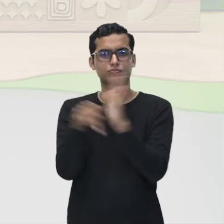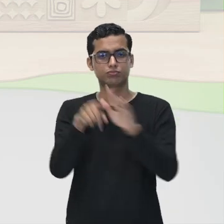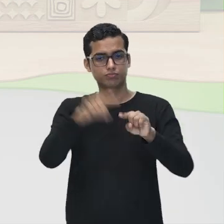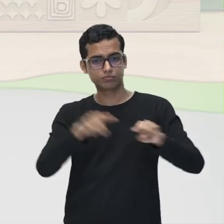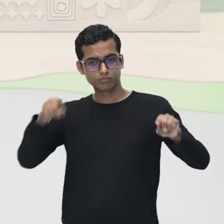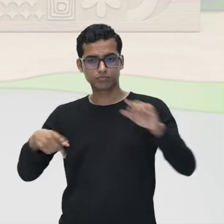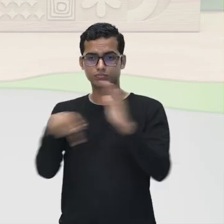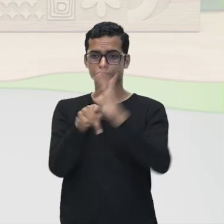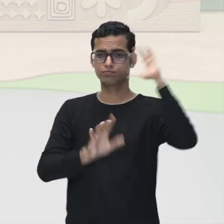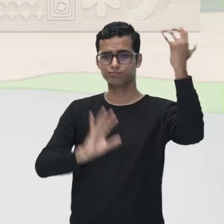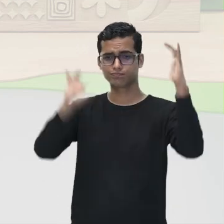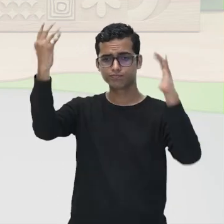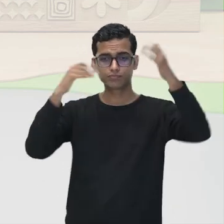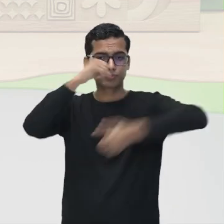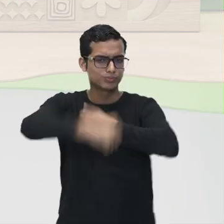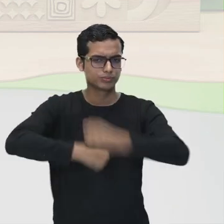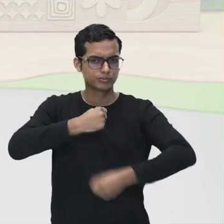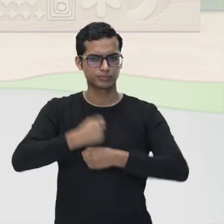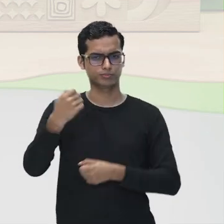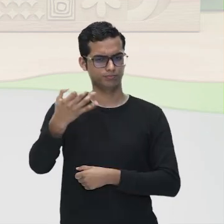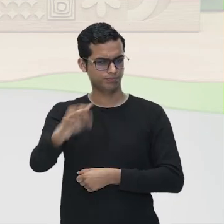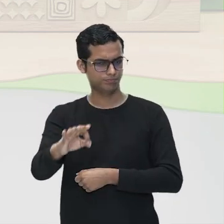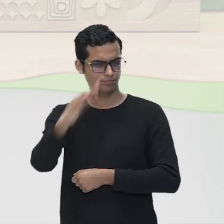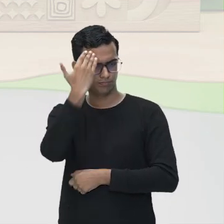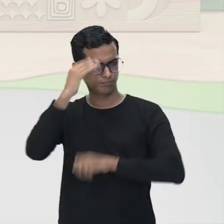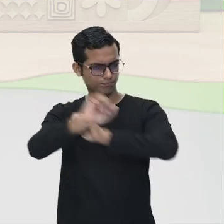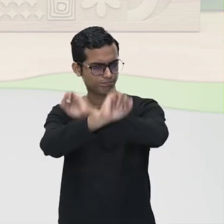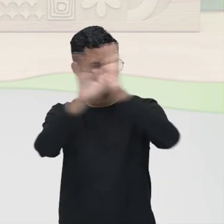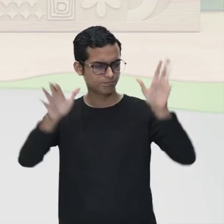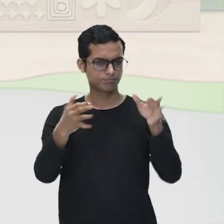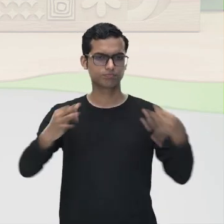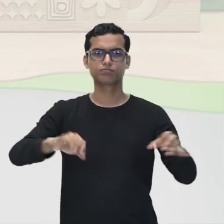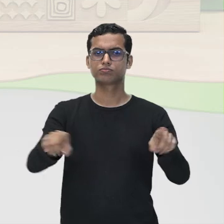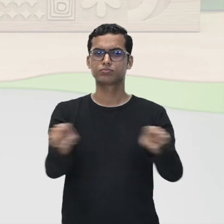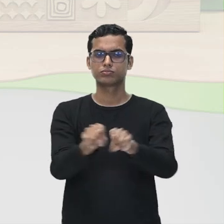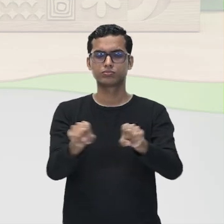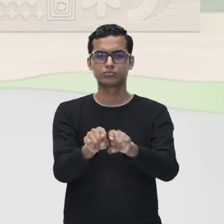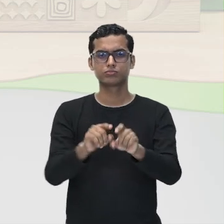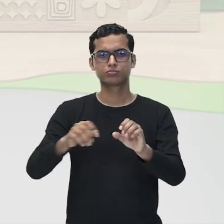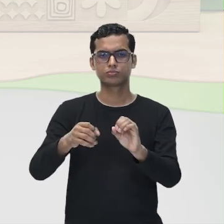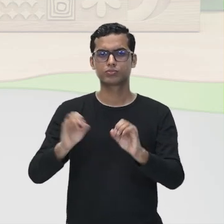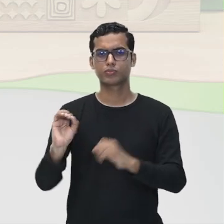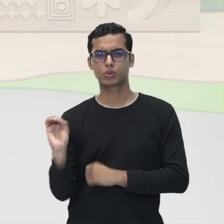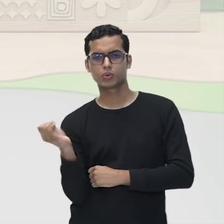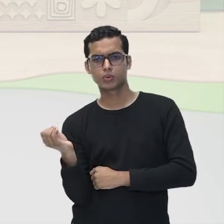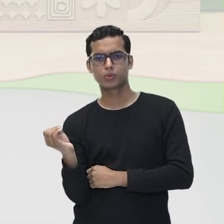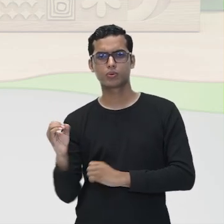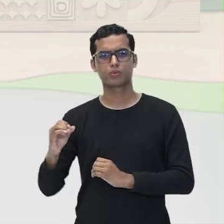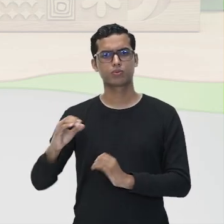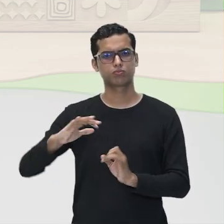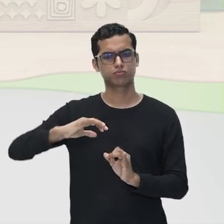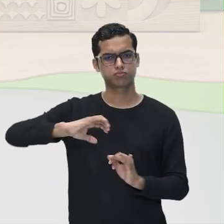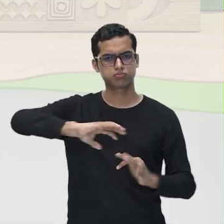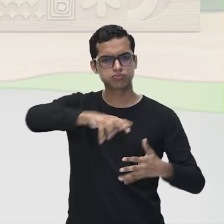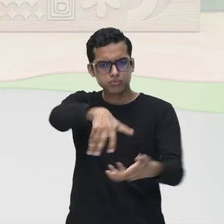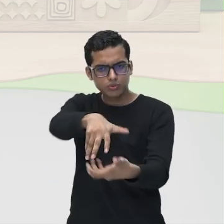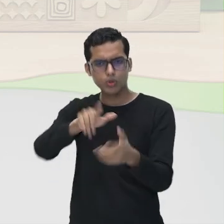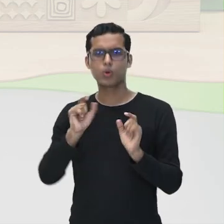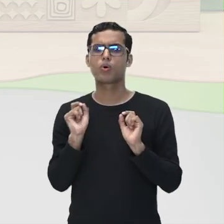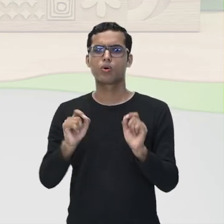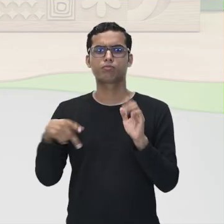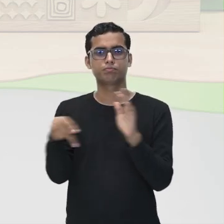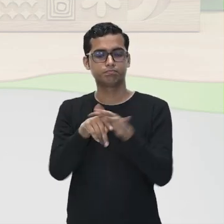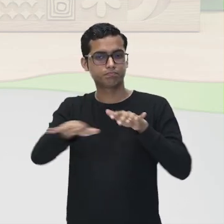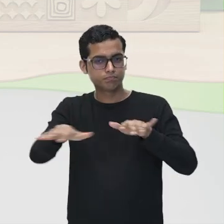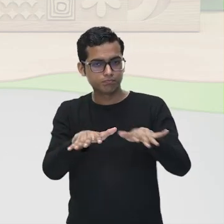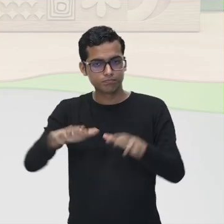das estações, certo? Mas o que é a rotação? A rotação é o